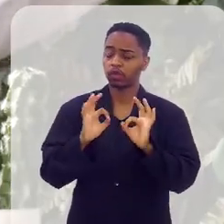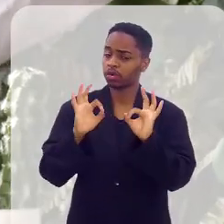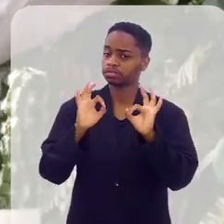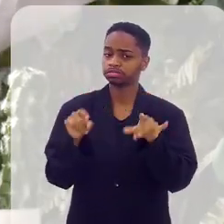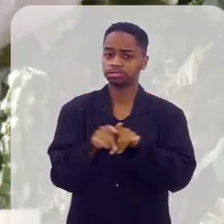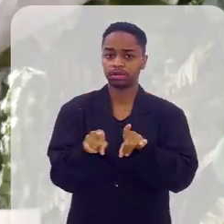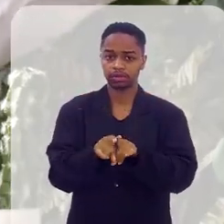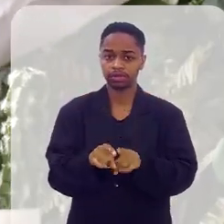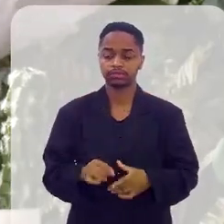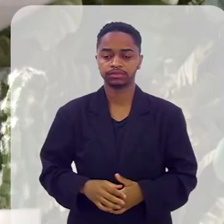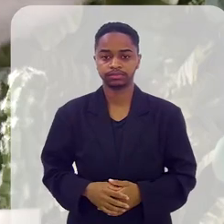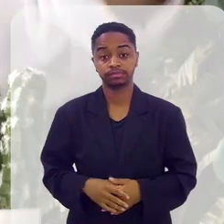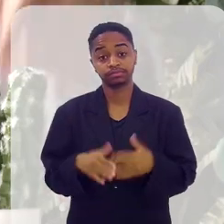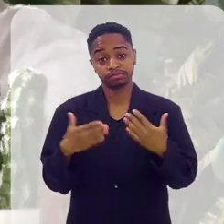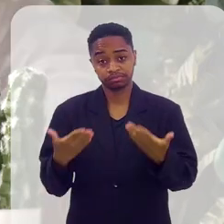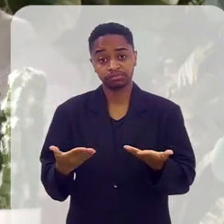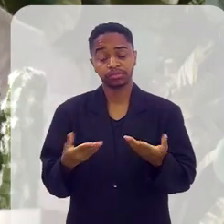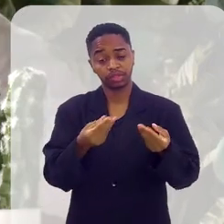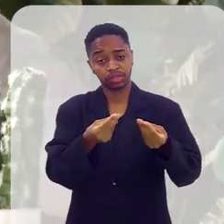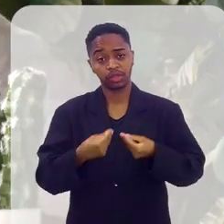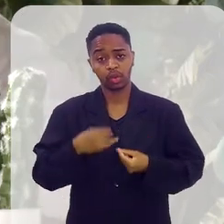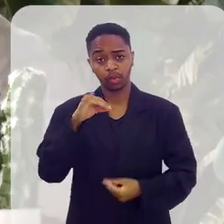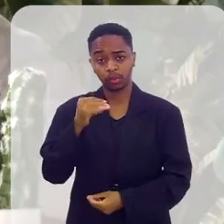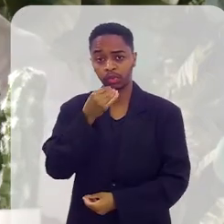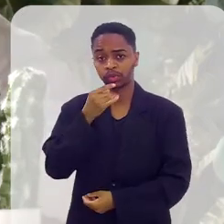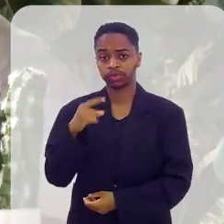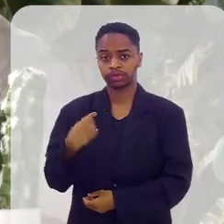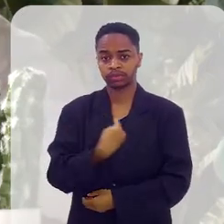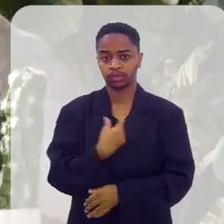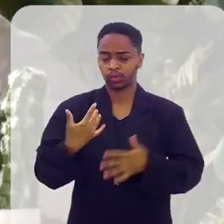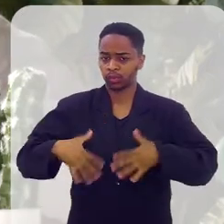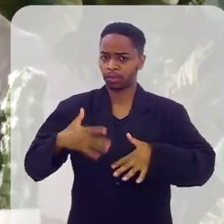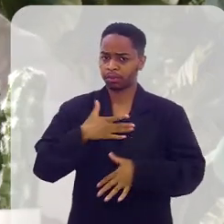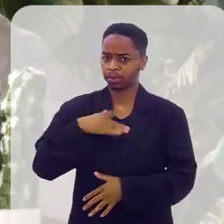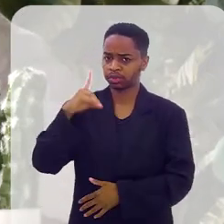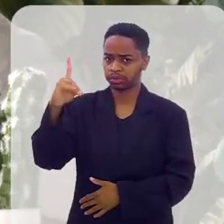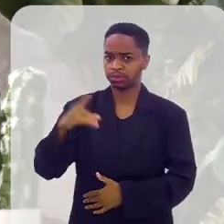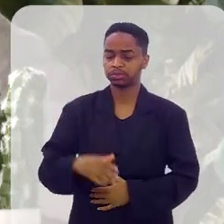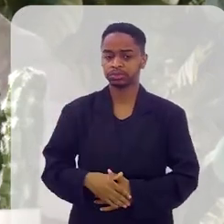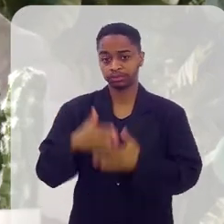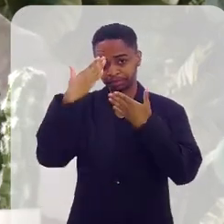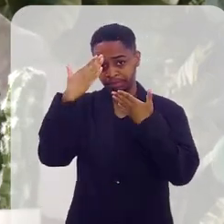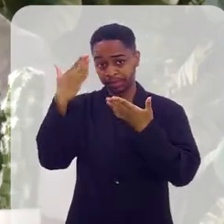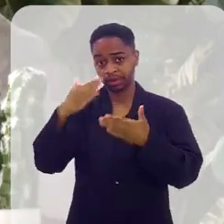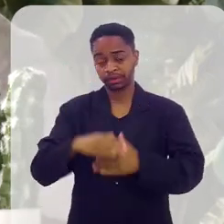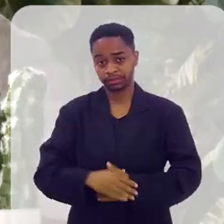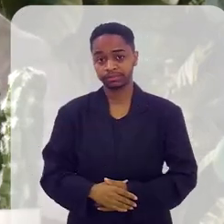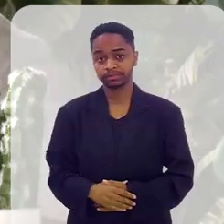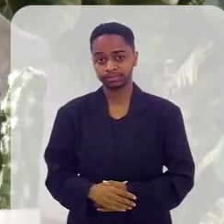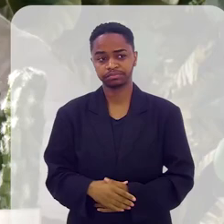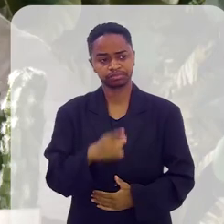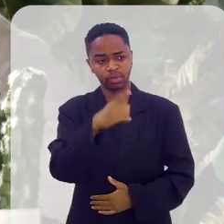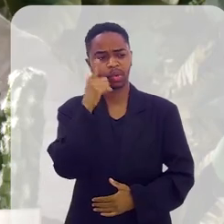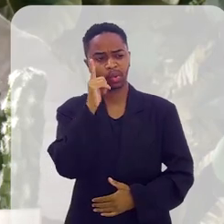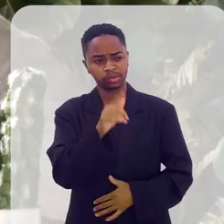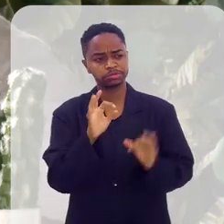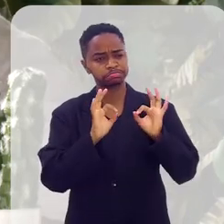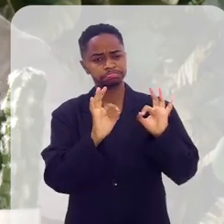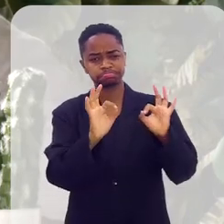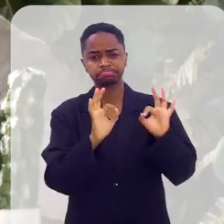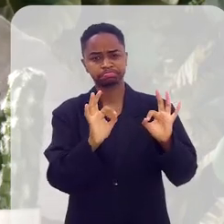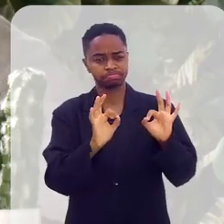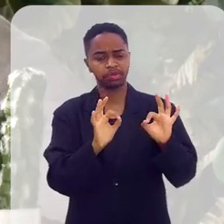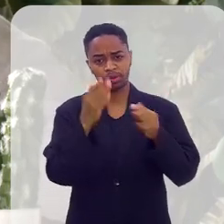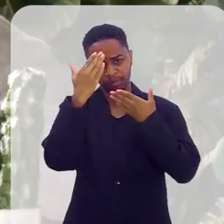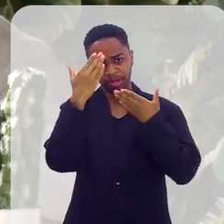maravilhosa. E ele... proporcionou essa oportunidade pra gente, né? Meu Deus, Carlinho, obrigado. Você arrebentou o coração de